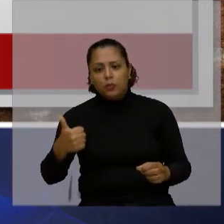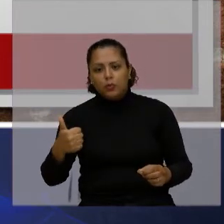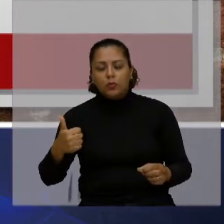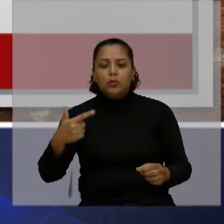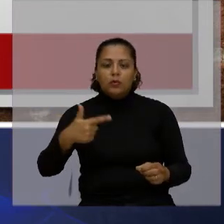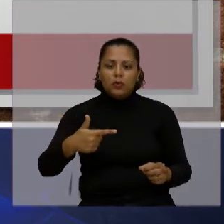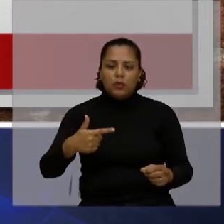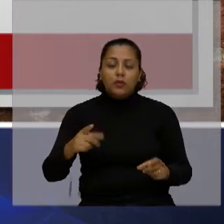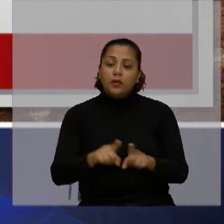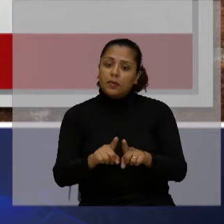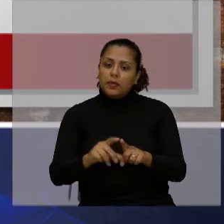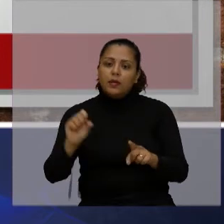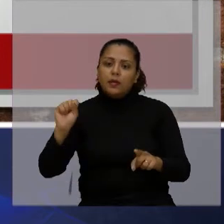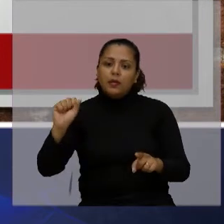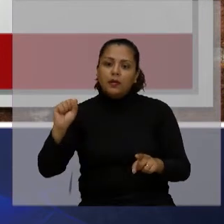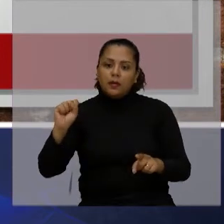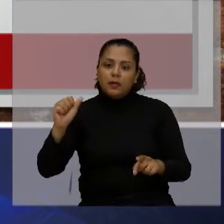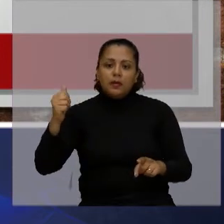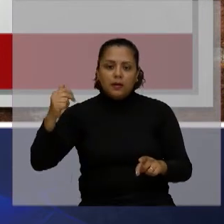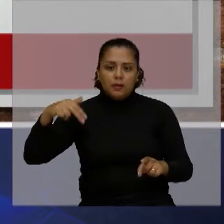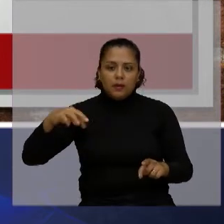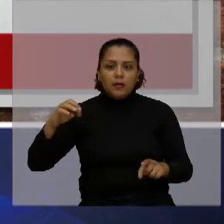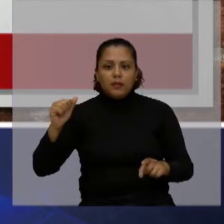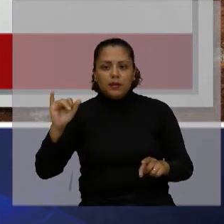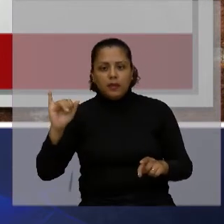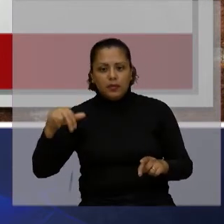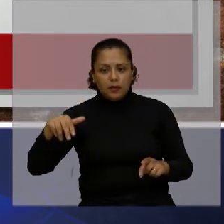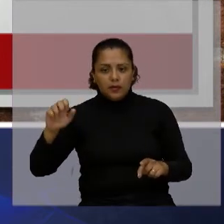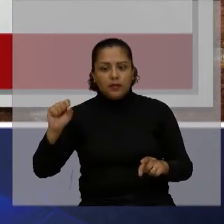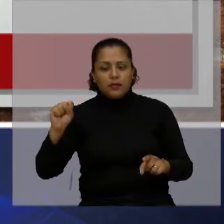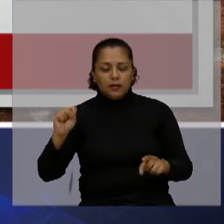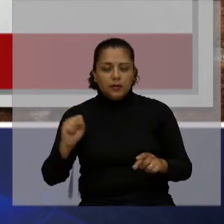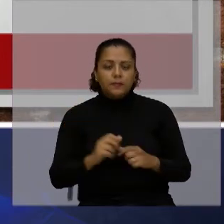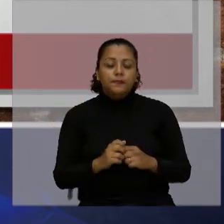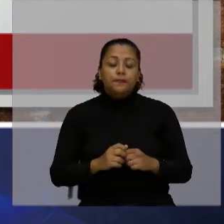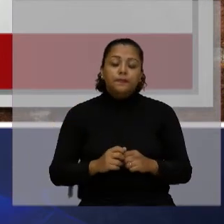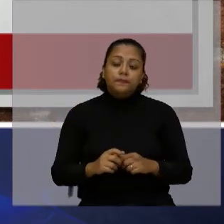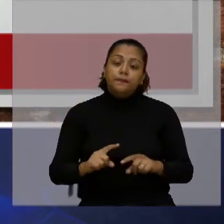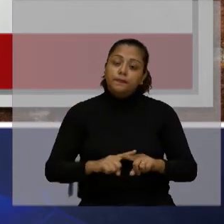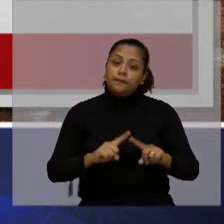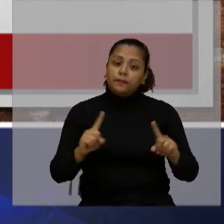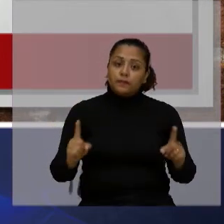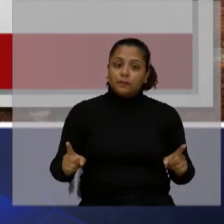região, né? Coqueiro, Frei Galvão, enfim. Está muito feliz. Porém,